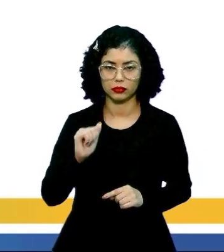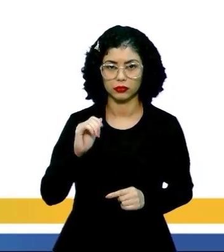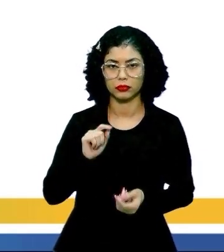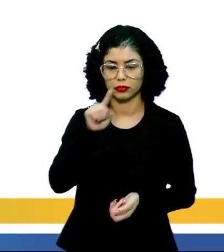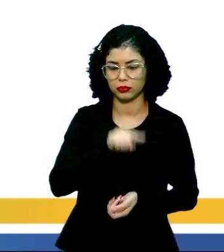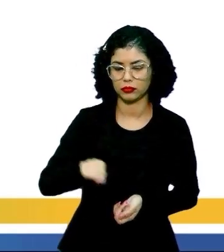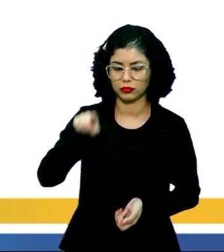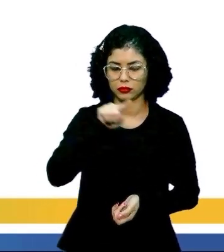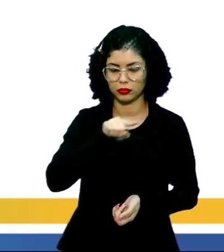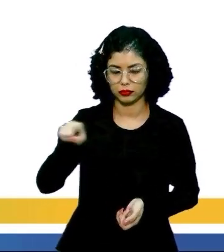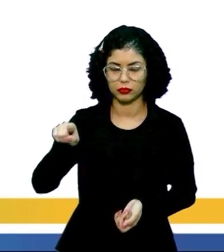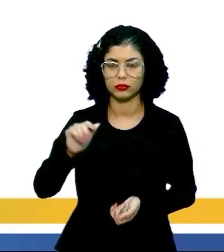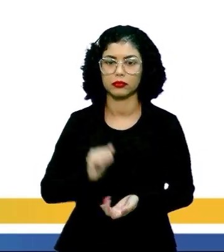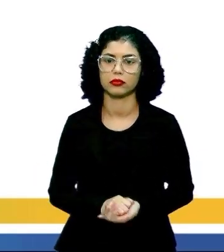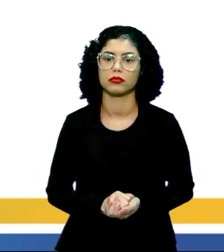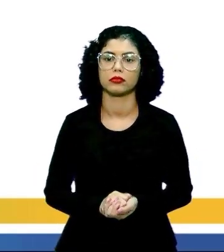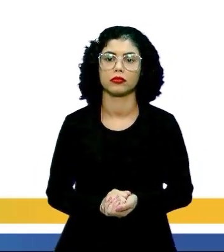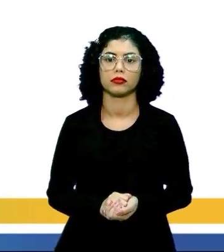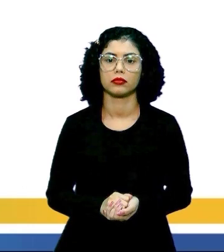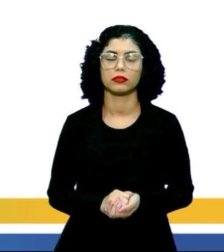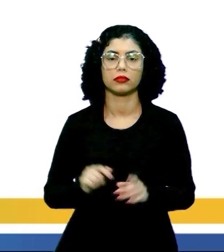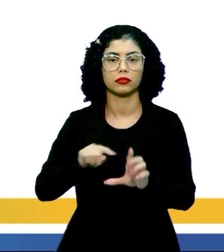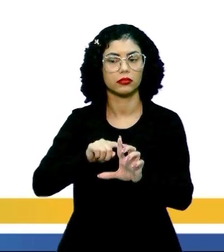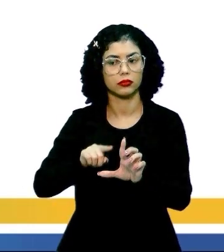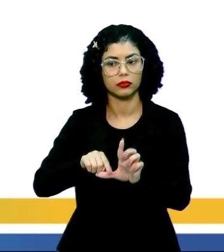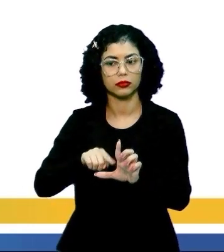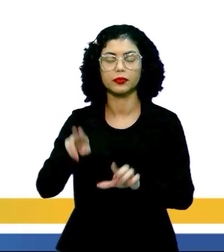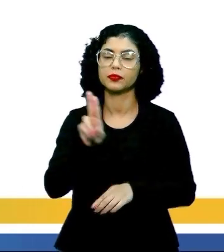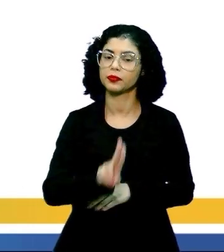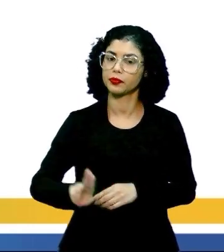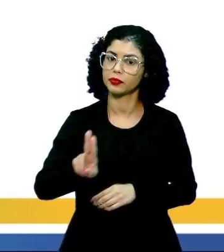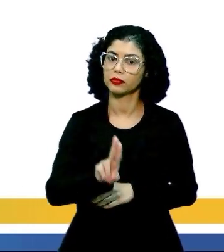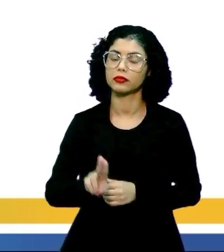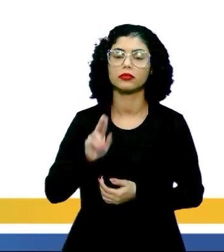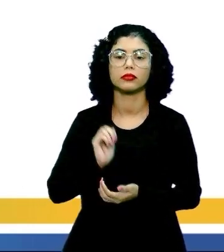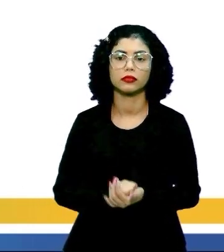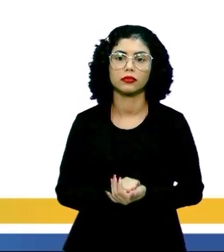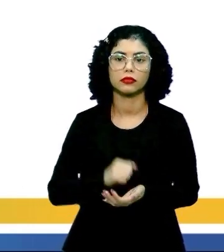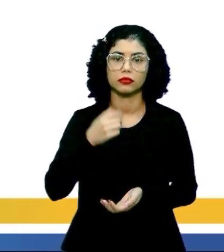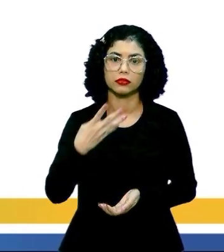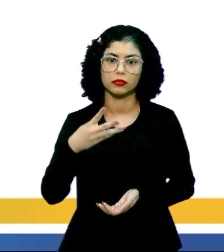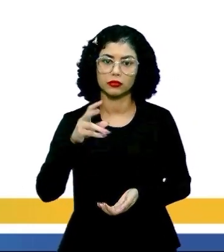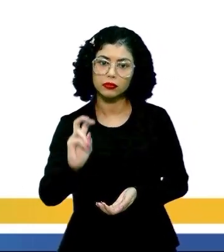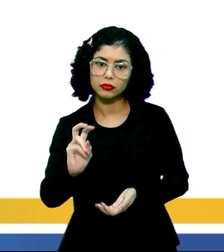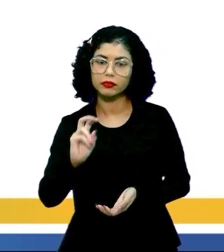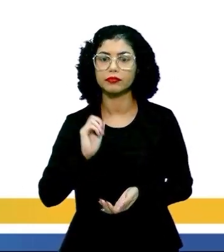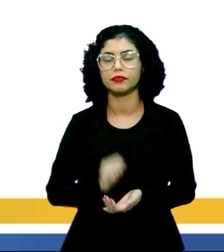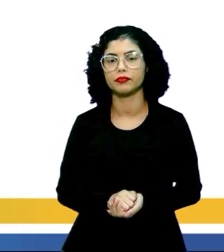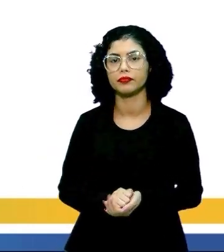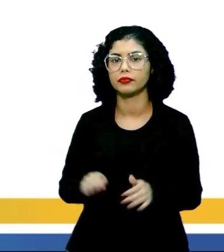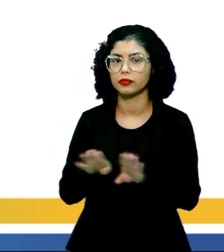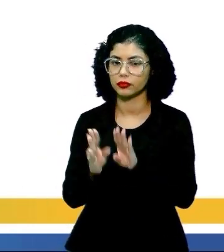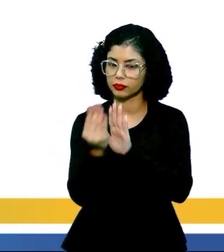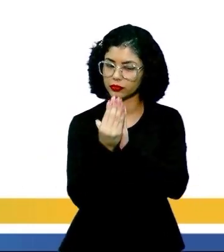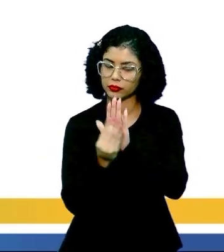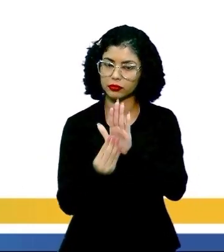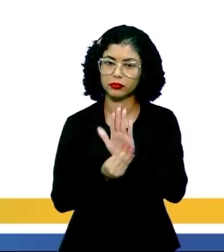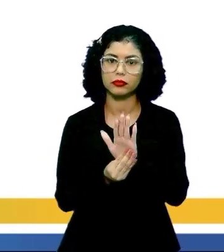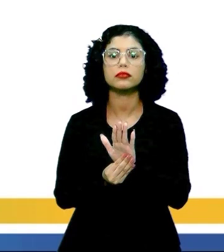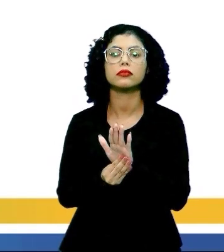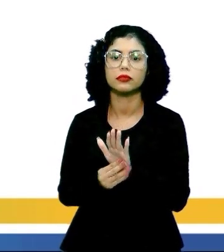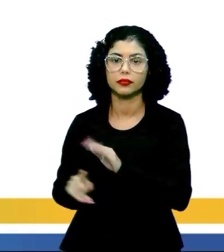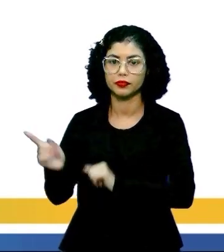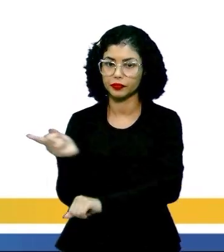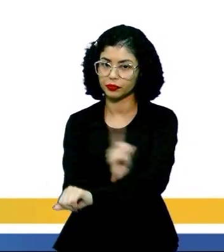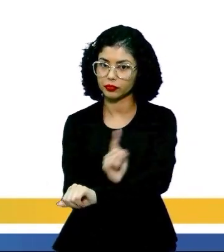teta esse cosseno de teta que é o cosseno do ângulo vamos utilizar aqui o ângulo de 45º ele tá se referindo à velocidade